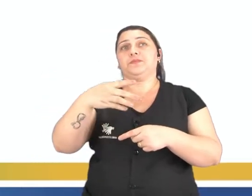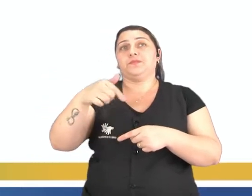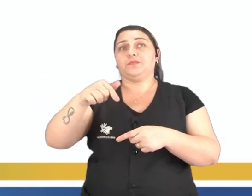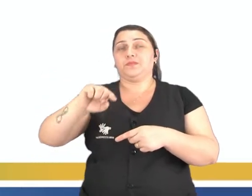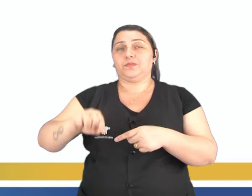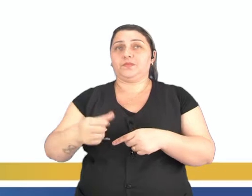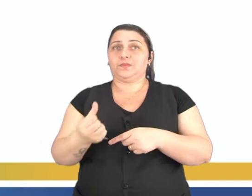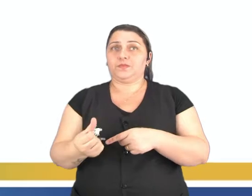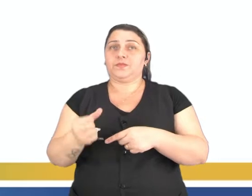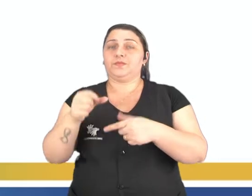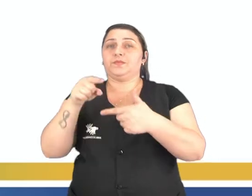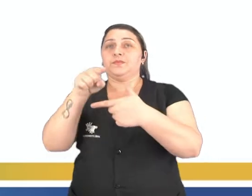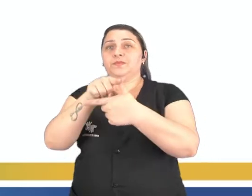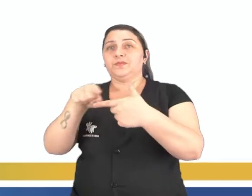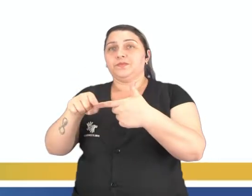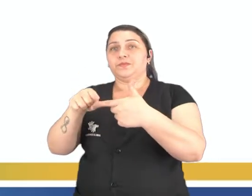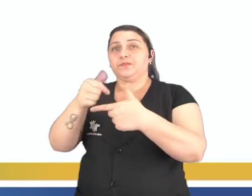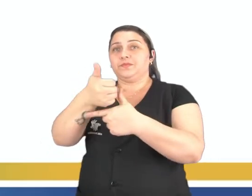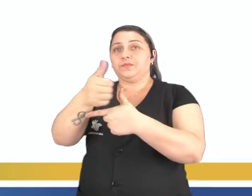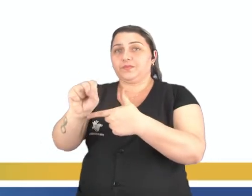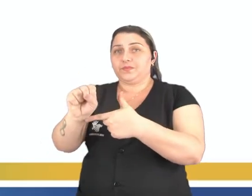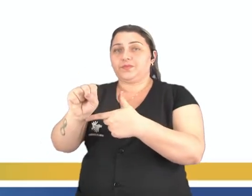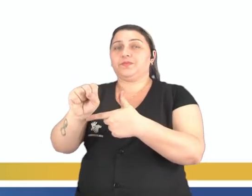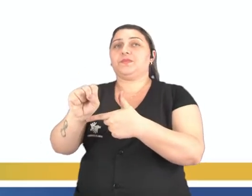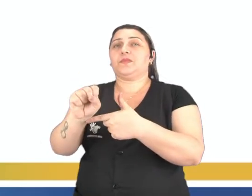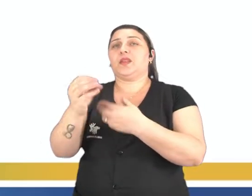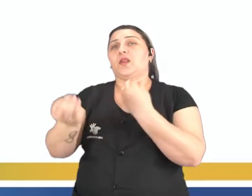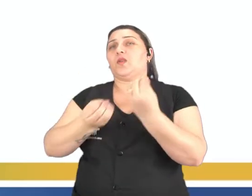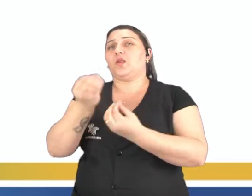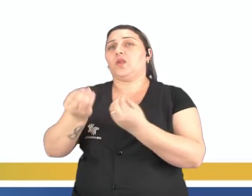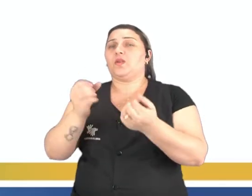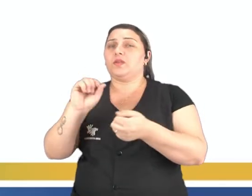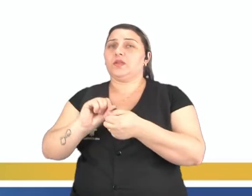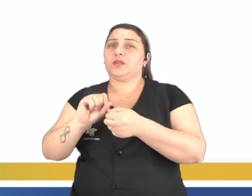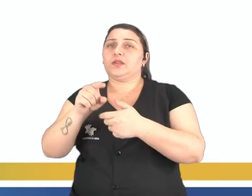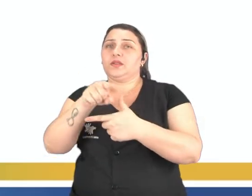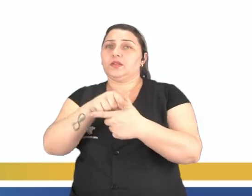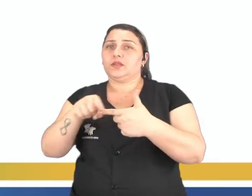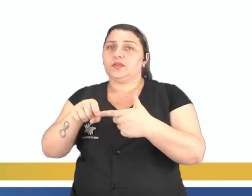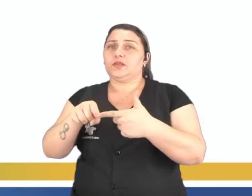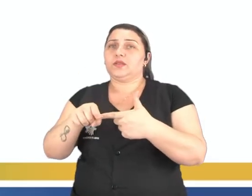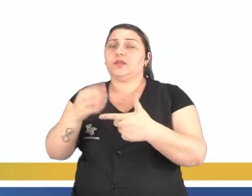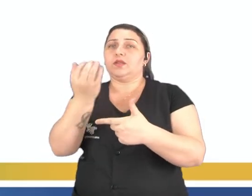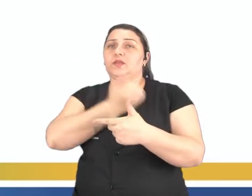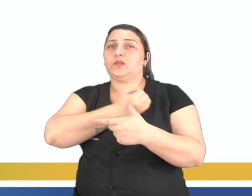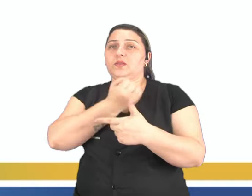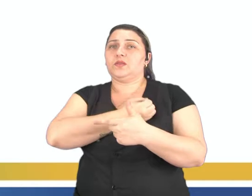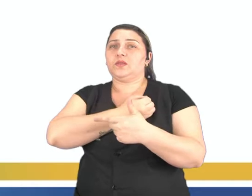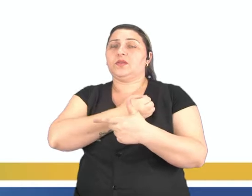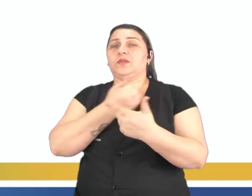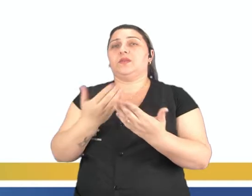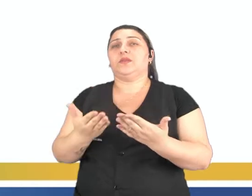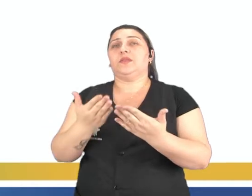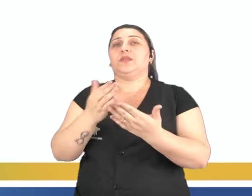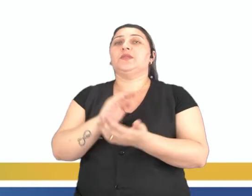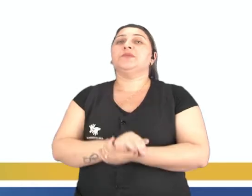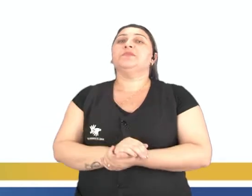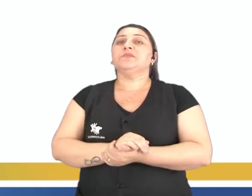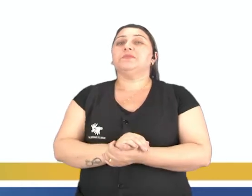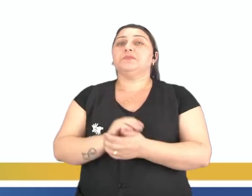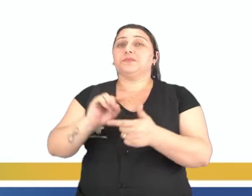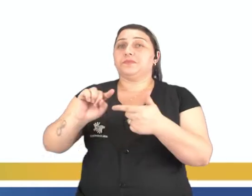147,6 litros dividido para 18. Então, como é que a gente faz essa divisão com números decimais, com número com